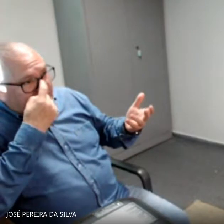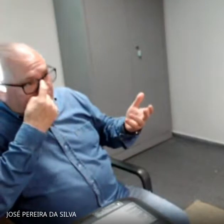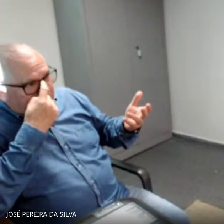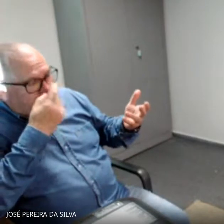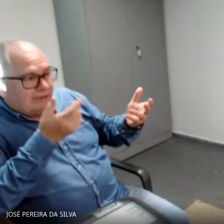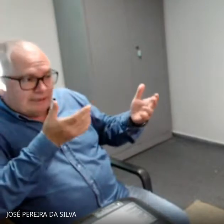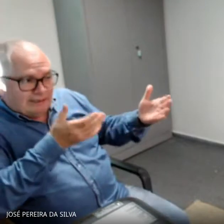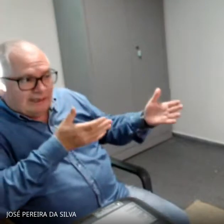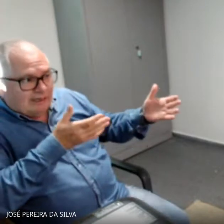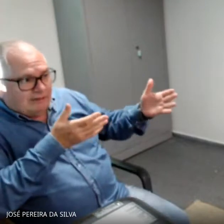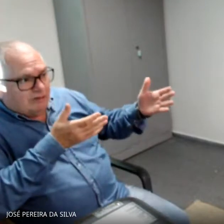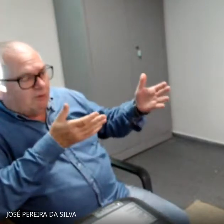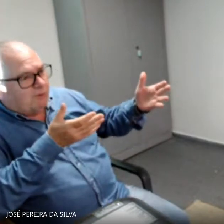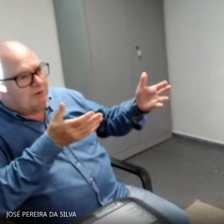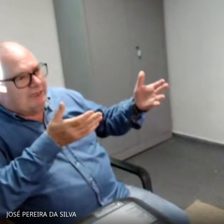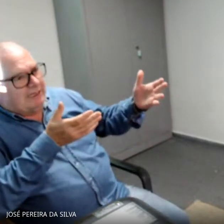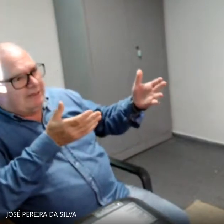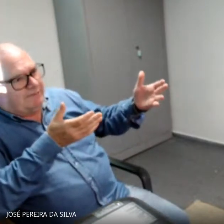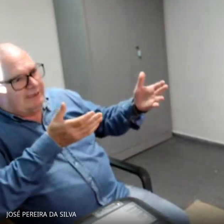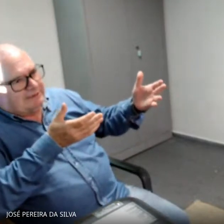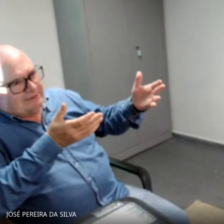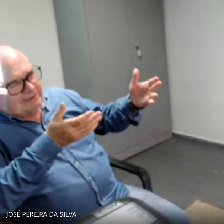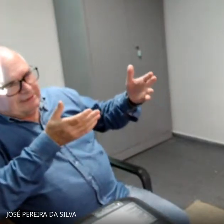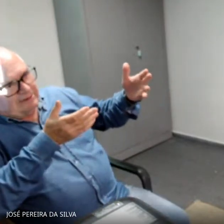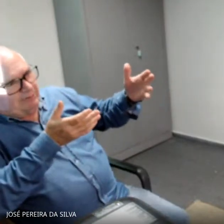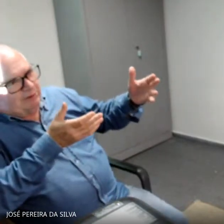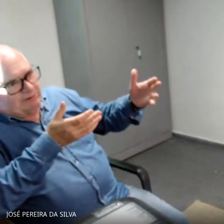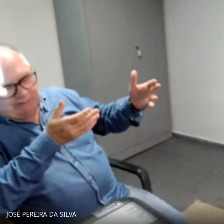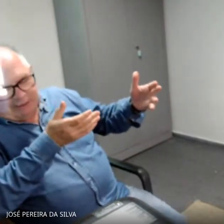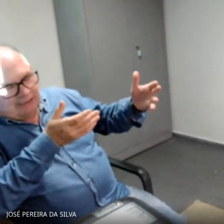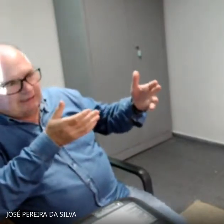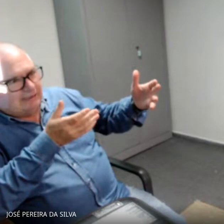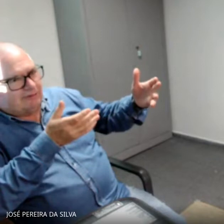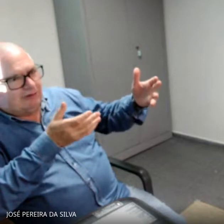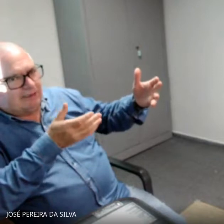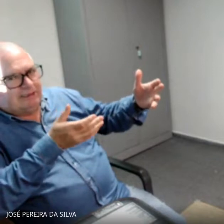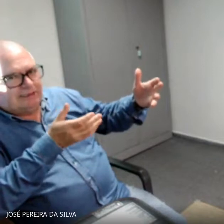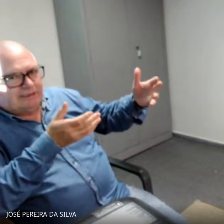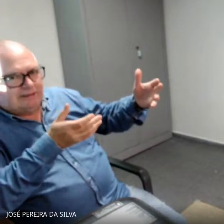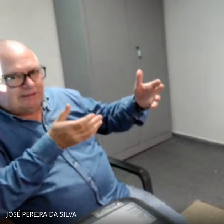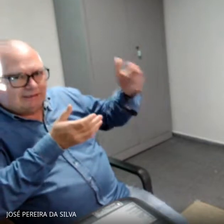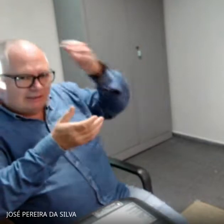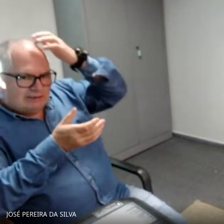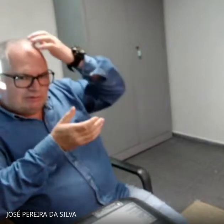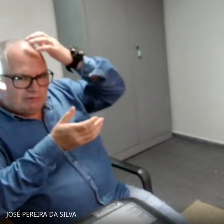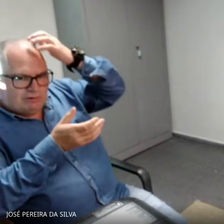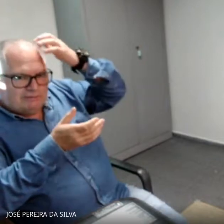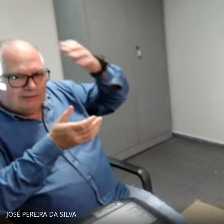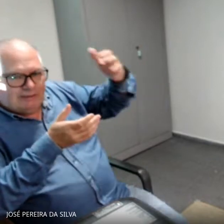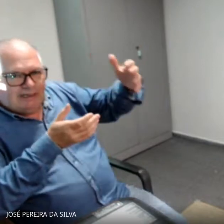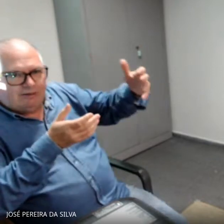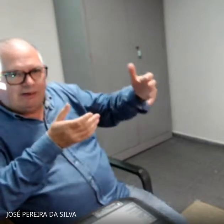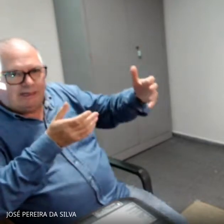acontece hoje. O ponto dele que ele faz, o ponto do Palácio, que ele coloca ali na